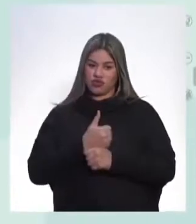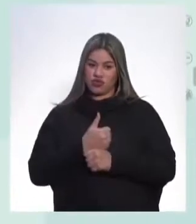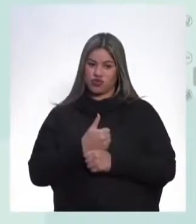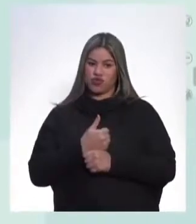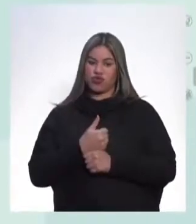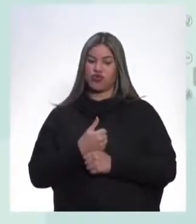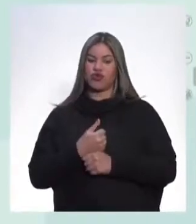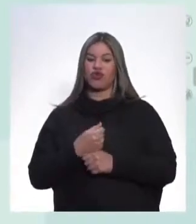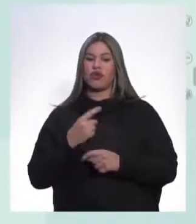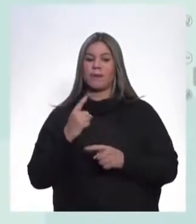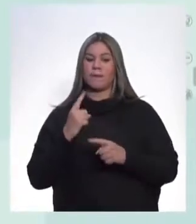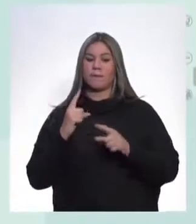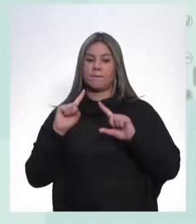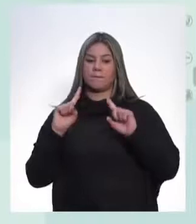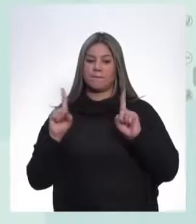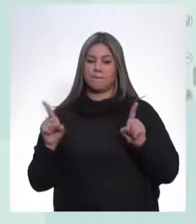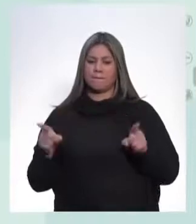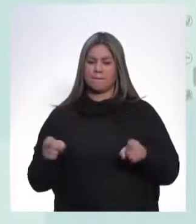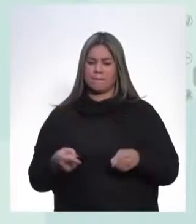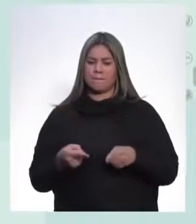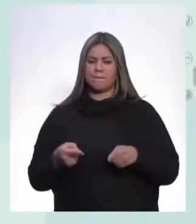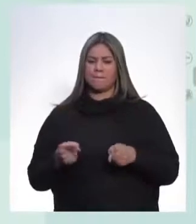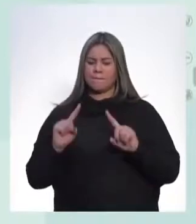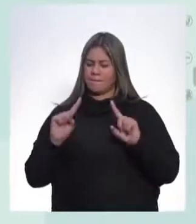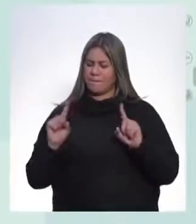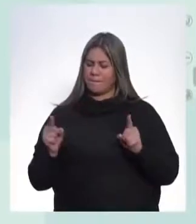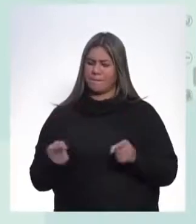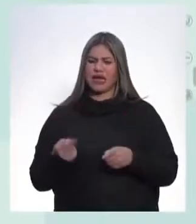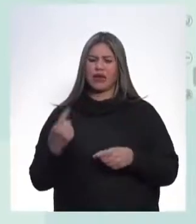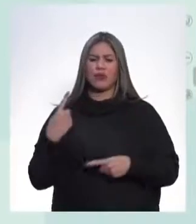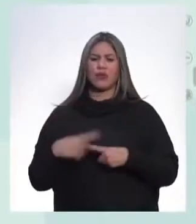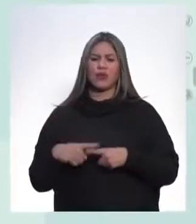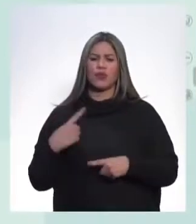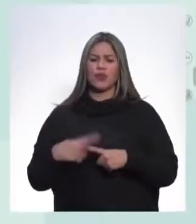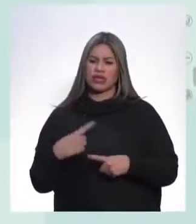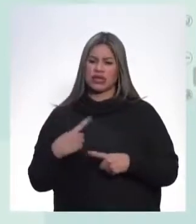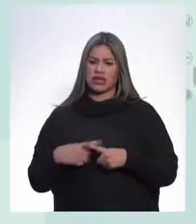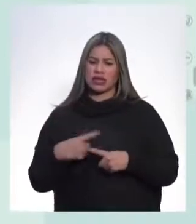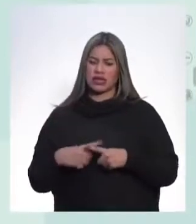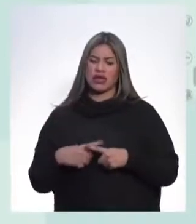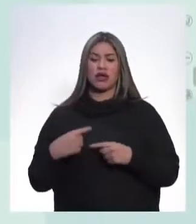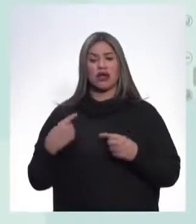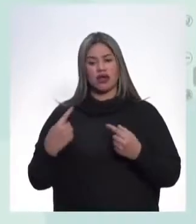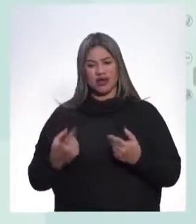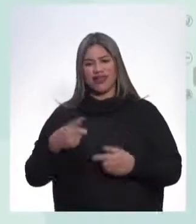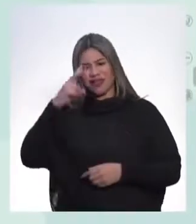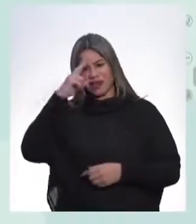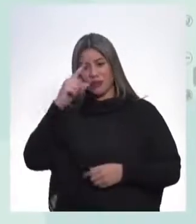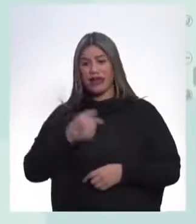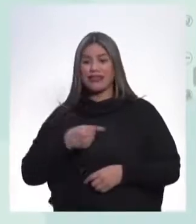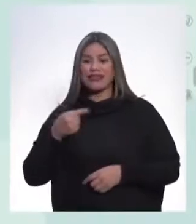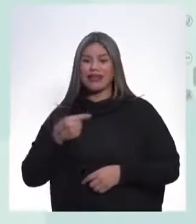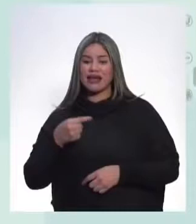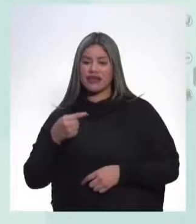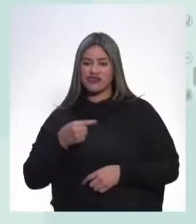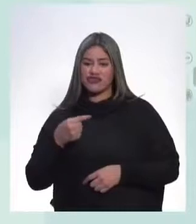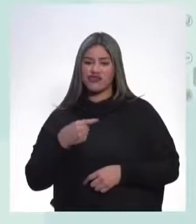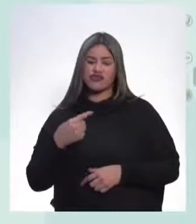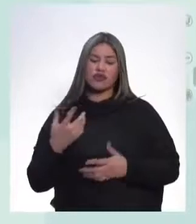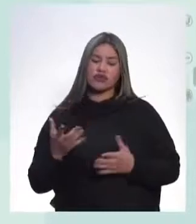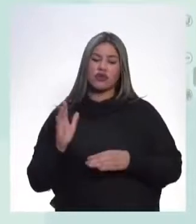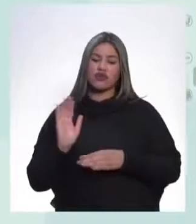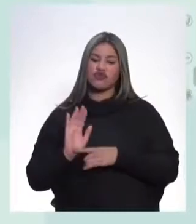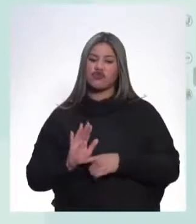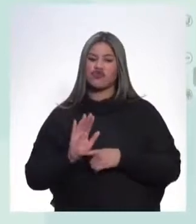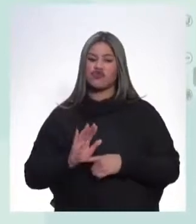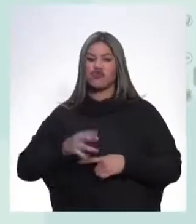vezes. Por que eu estou colocando entre parênteses? Porque o valor é negativo. Então, isso ajuda a